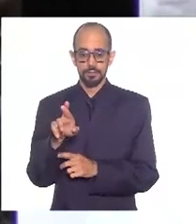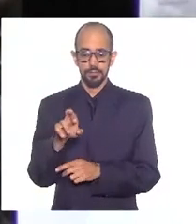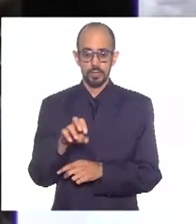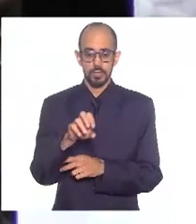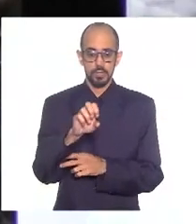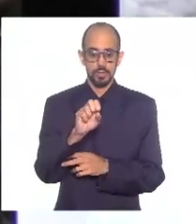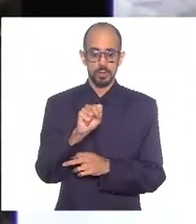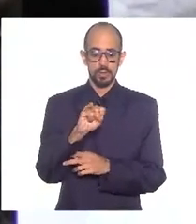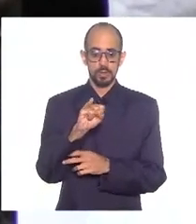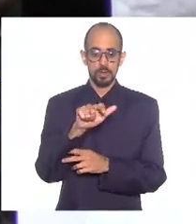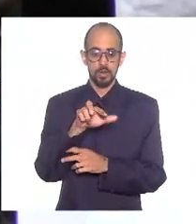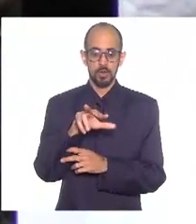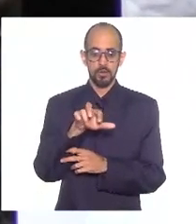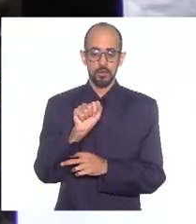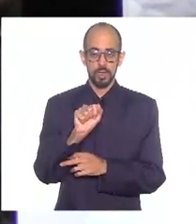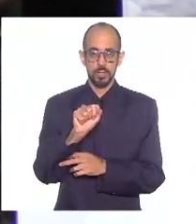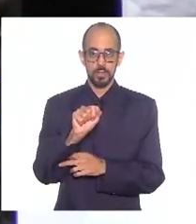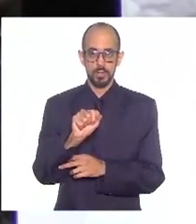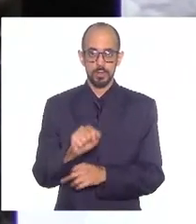Silvia Depotes,